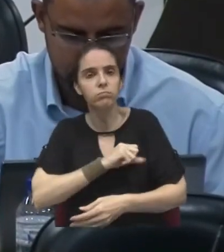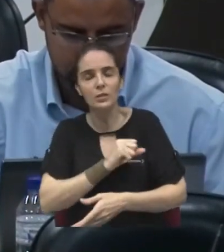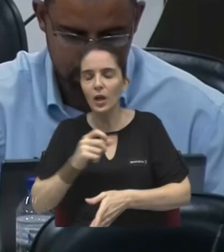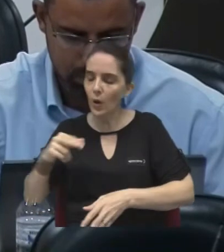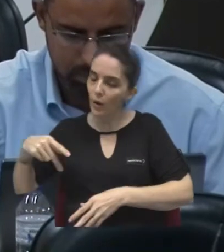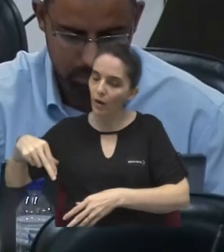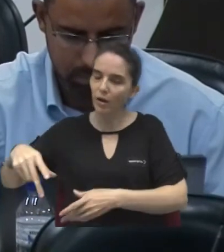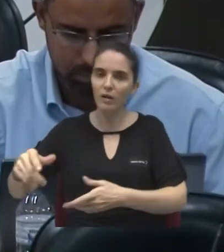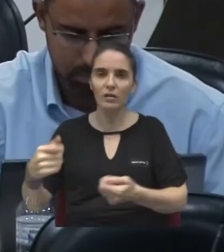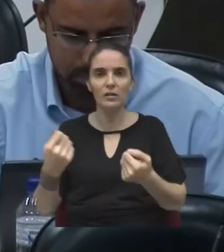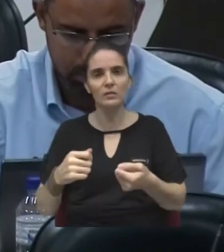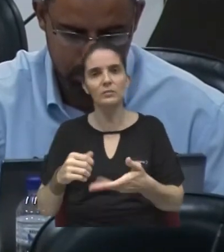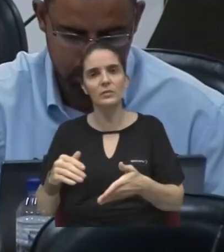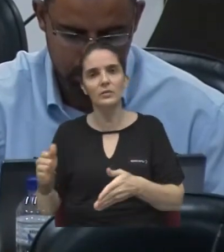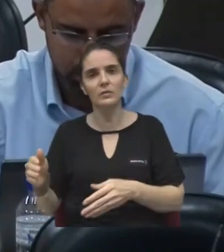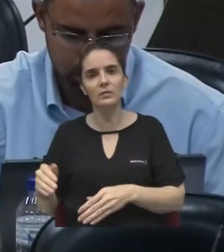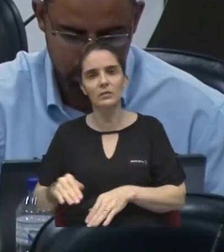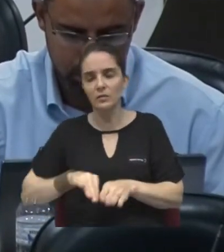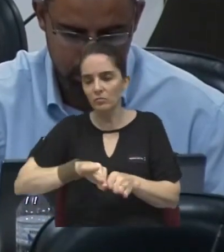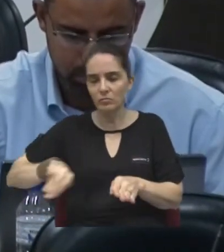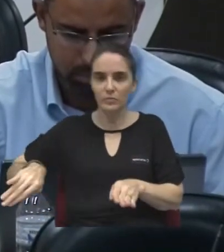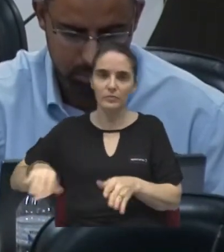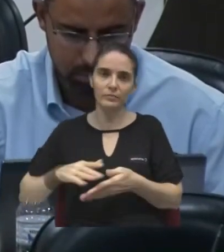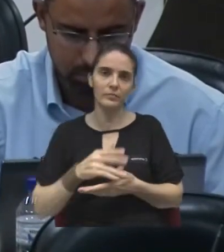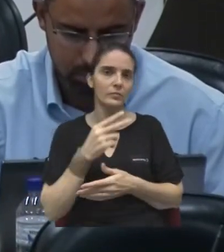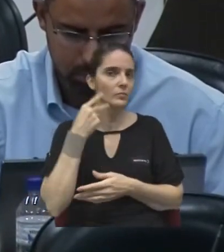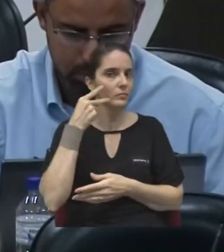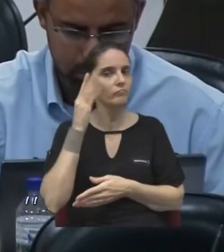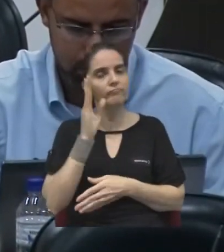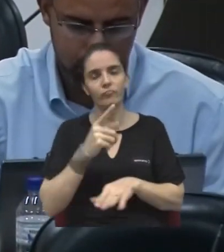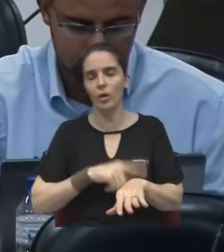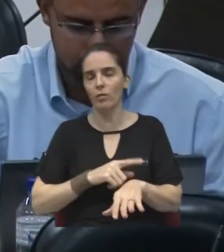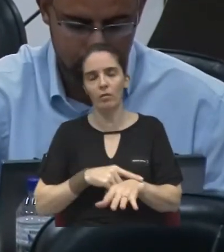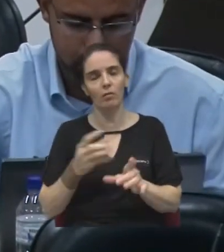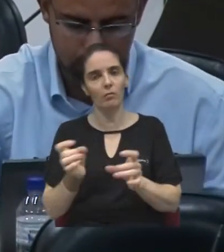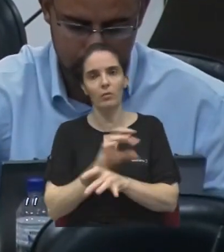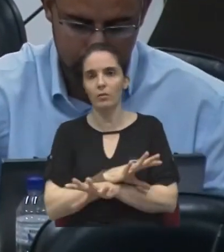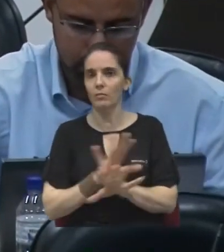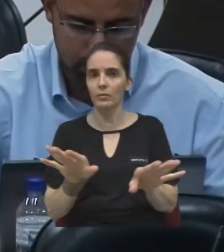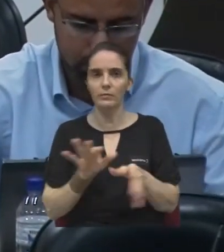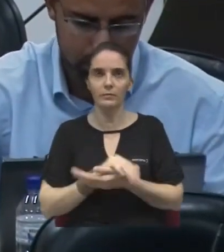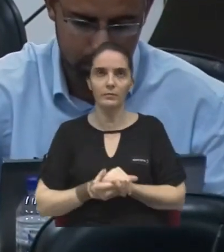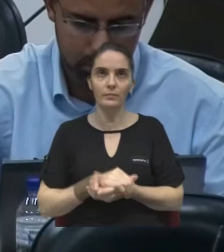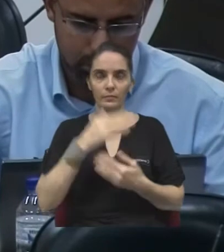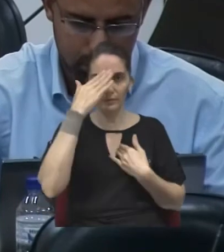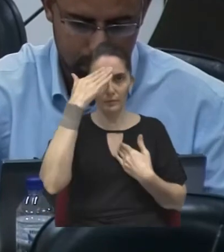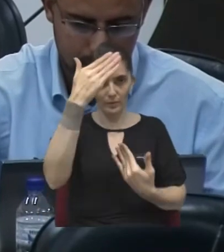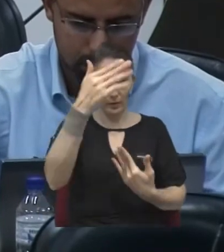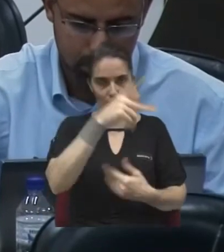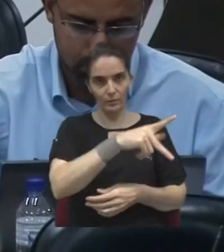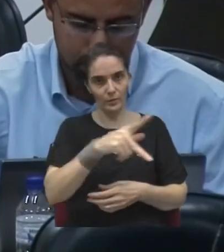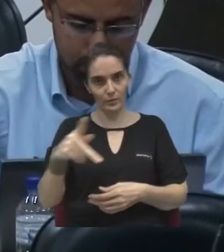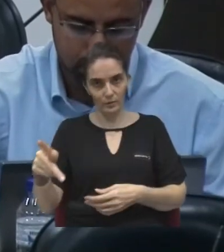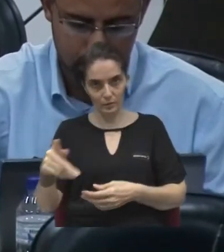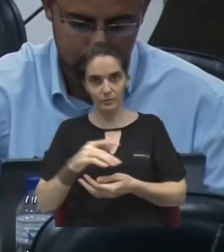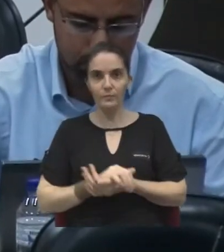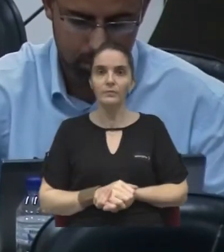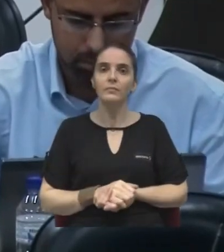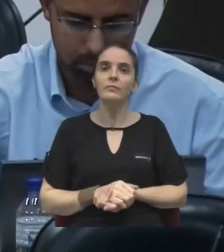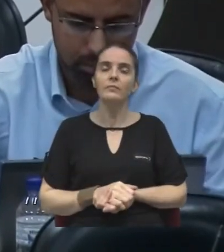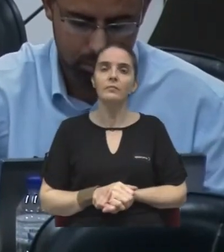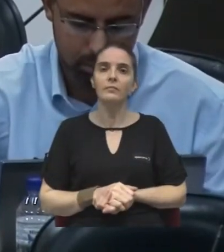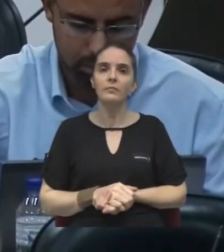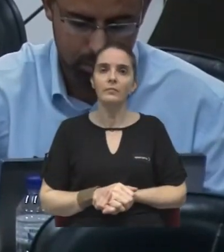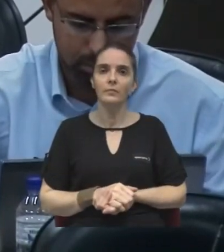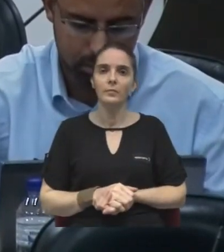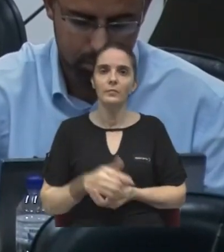deixar isso para... Vereadora, já deu 1 minuto e 8 segundos. Muito obrigada, senhor presidente, muito obrigada pelo tempo,